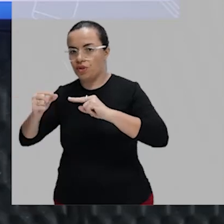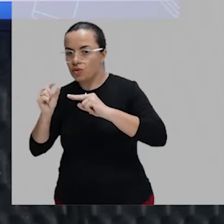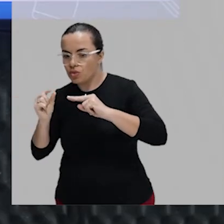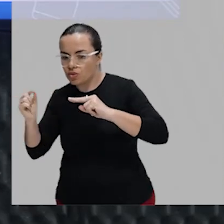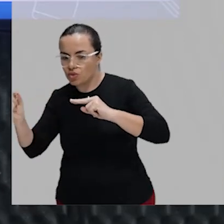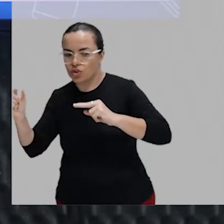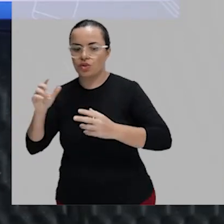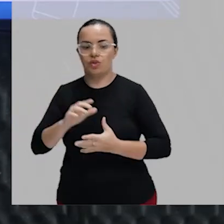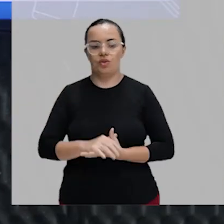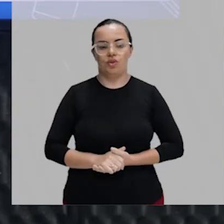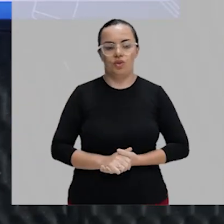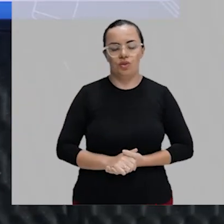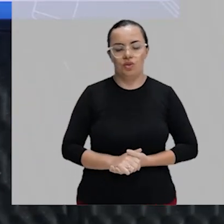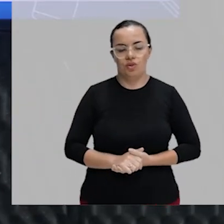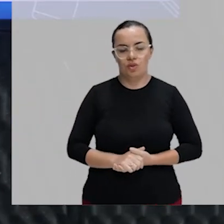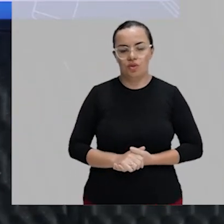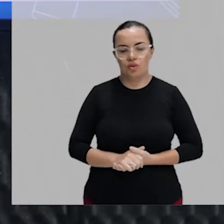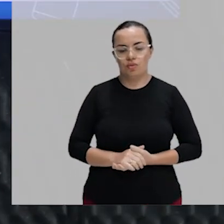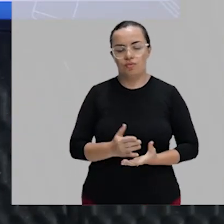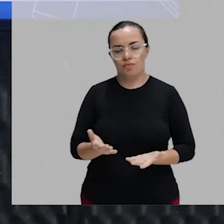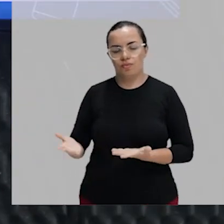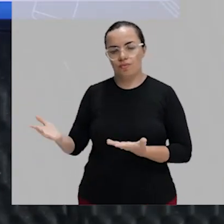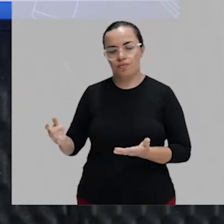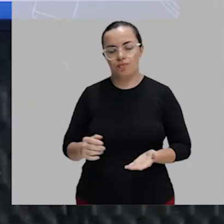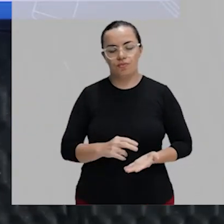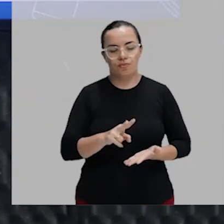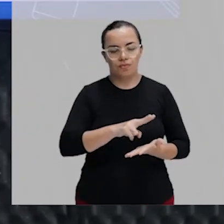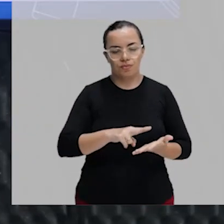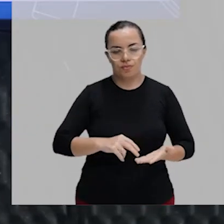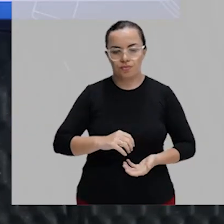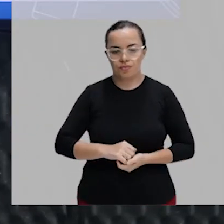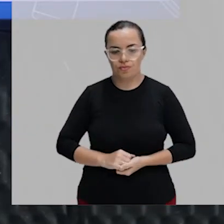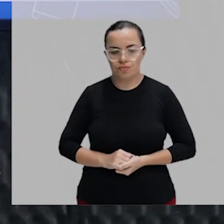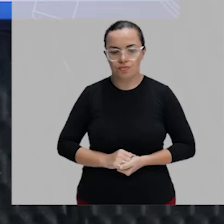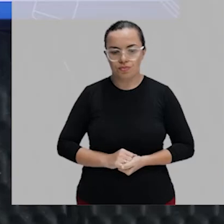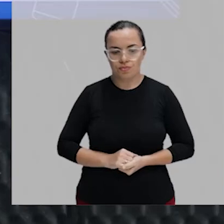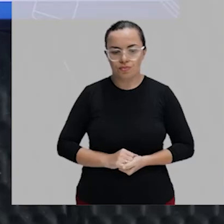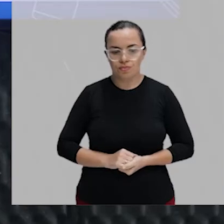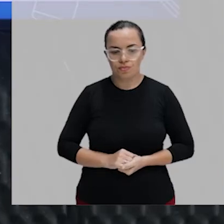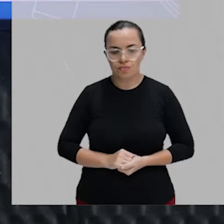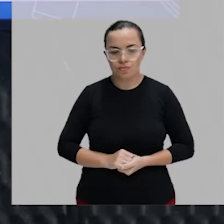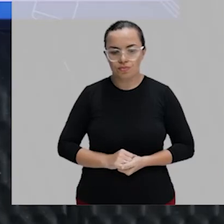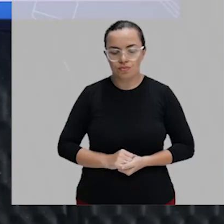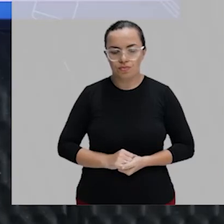de RNA mensageiro maduro transcrita será... Vamos lá.